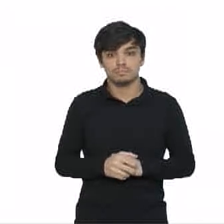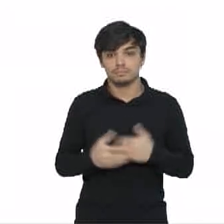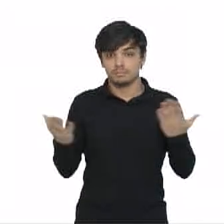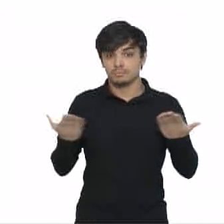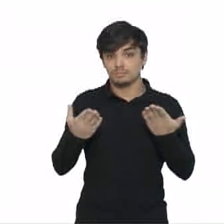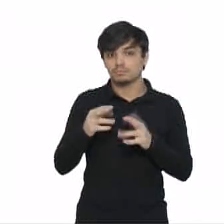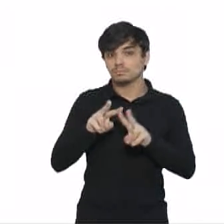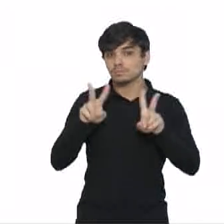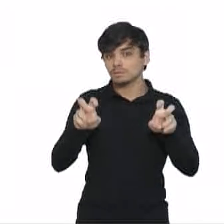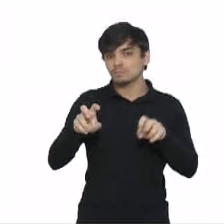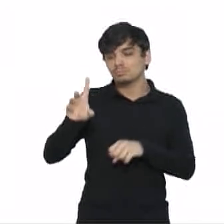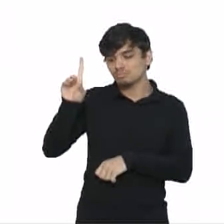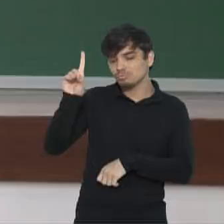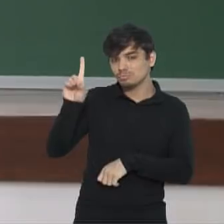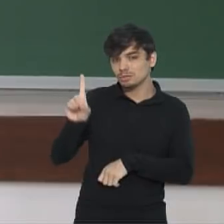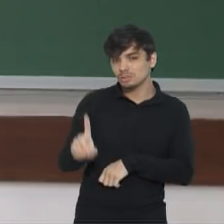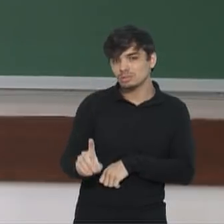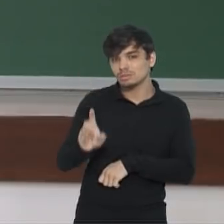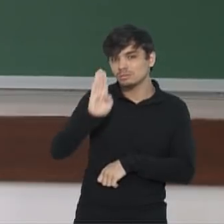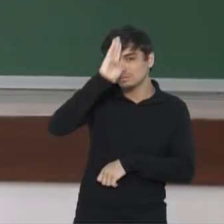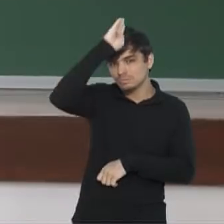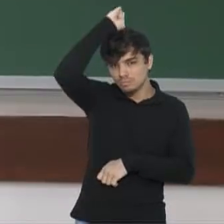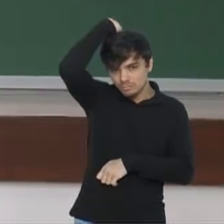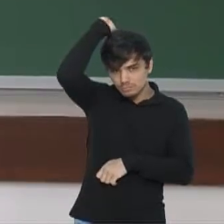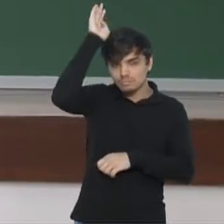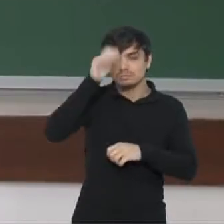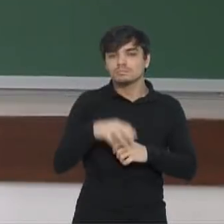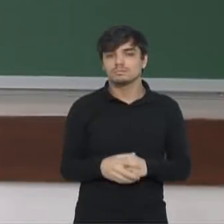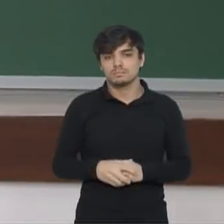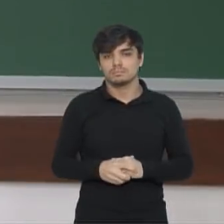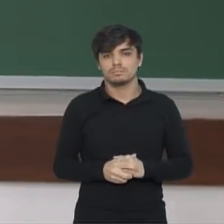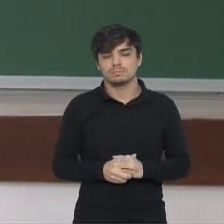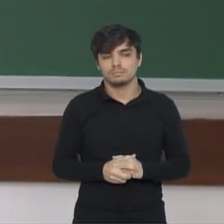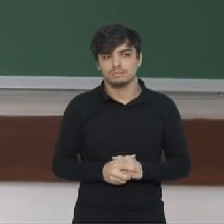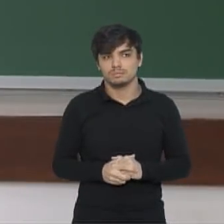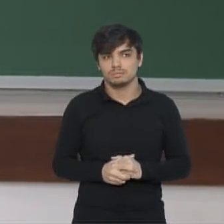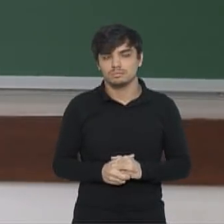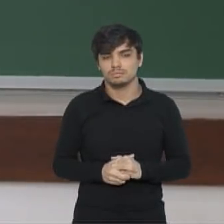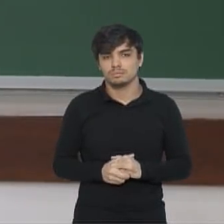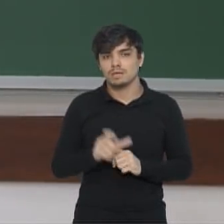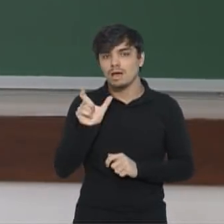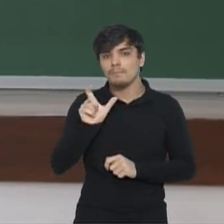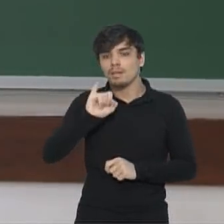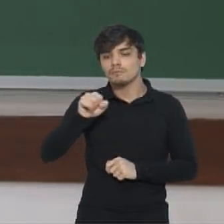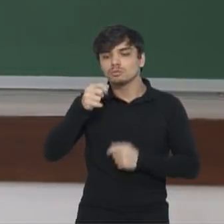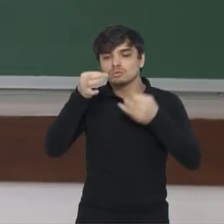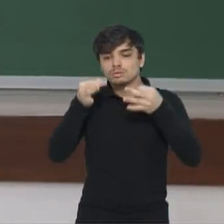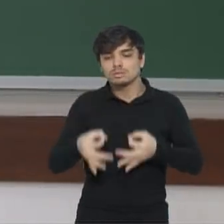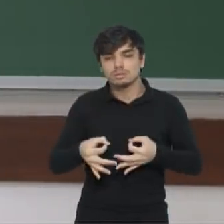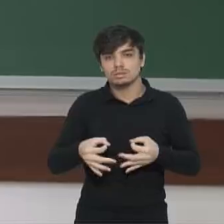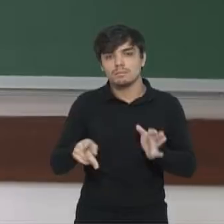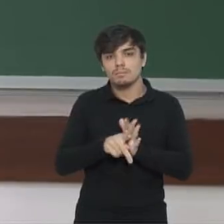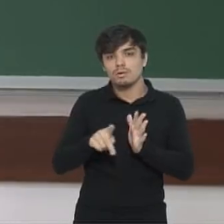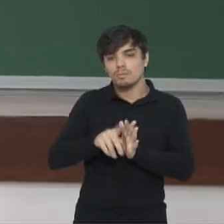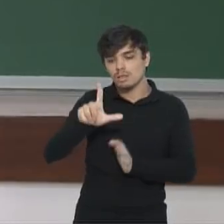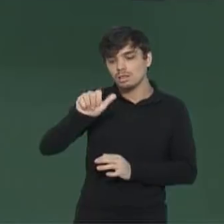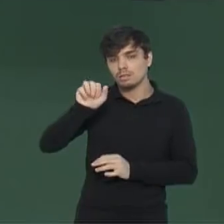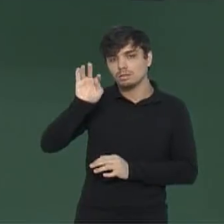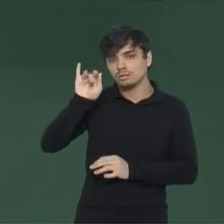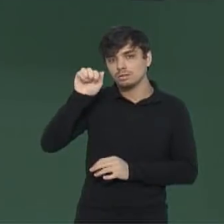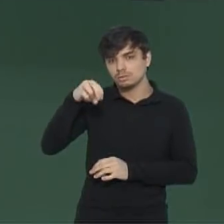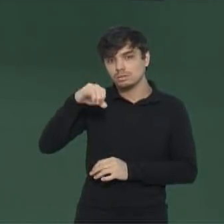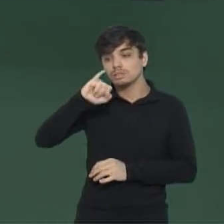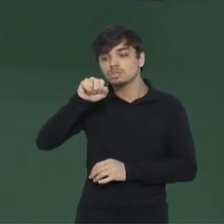E vamos falar um pouquinho também agora sobre o direito romano, pessoal. A palavra justiça vem do latim, da